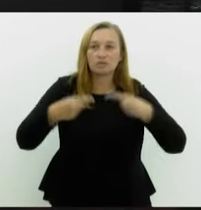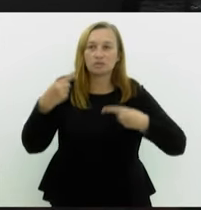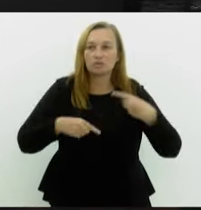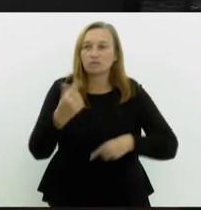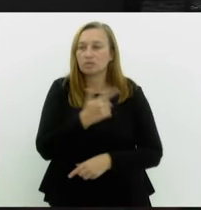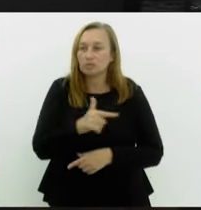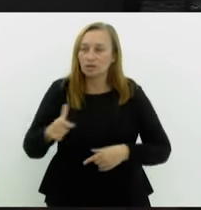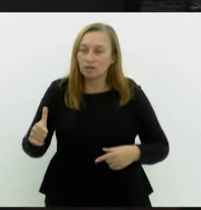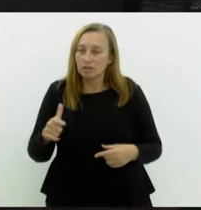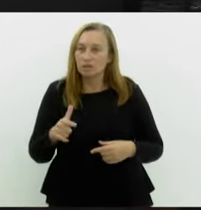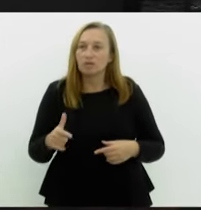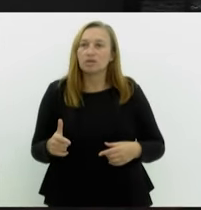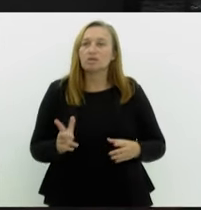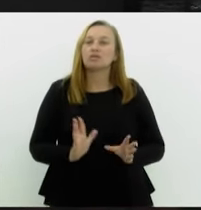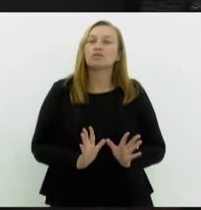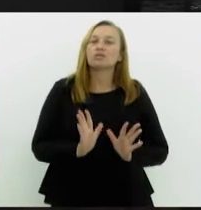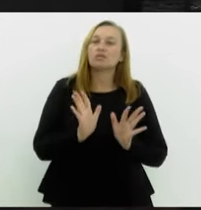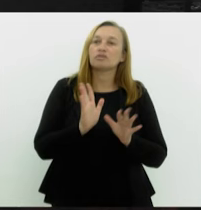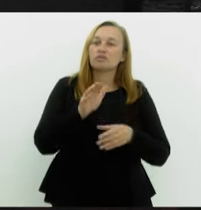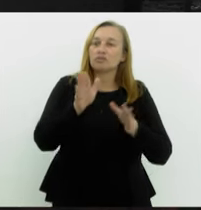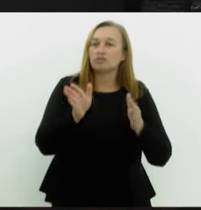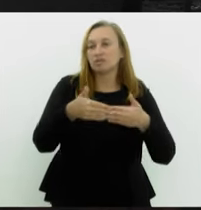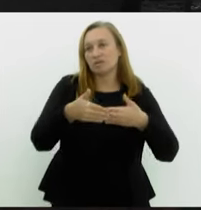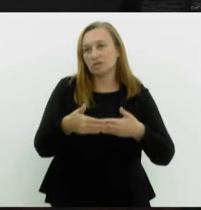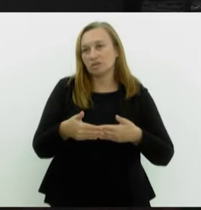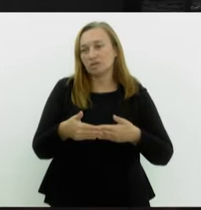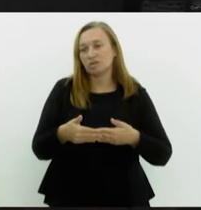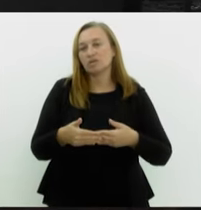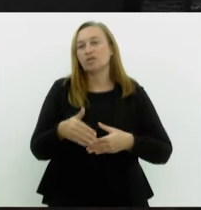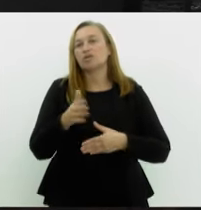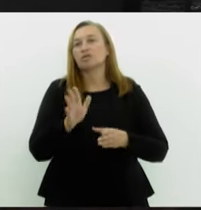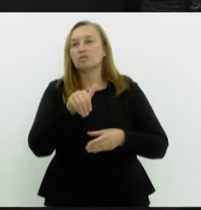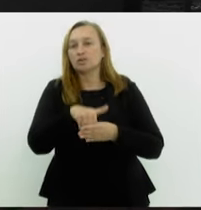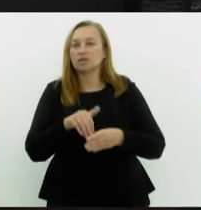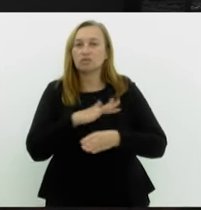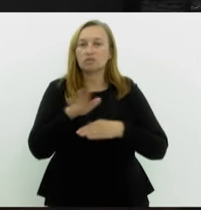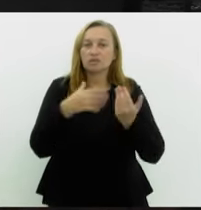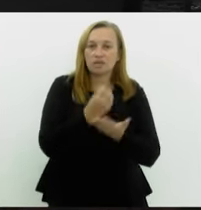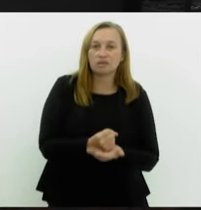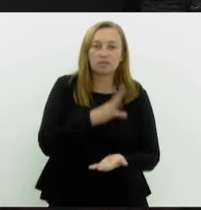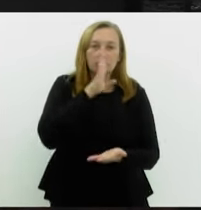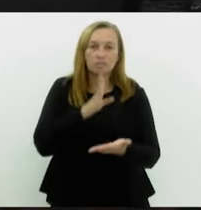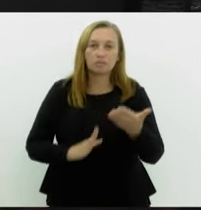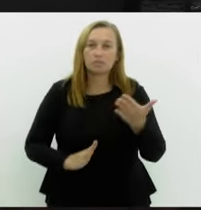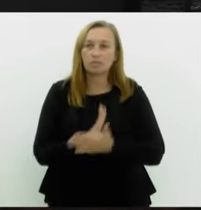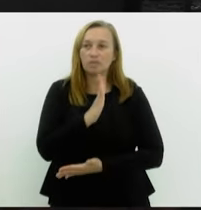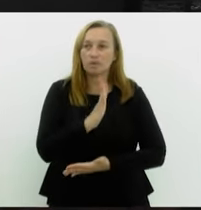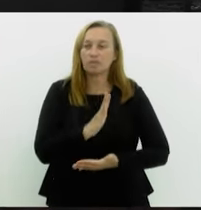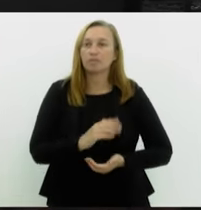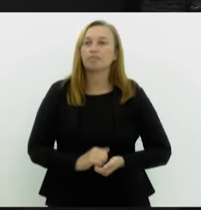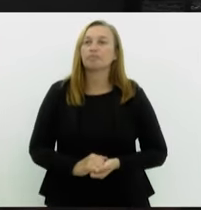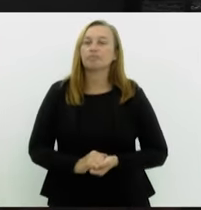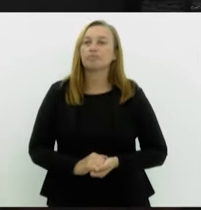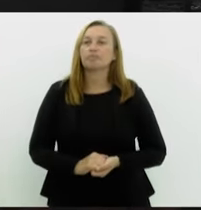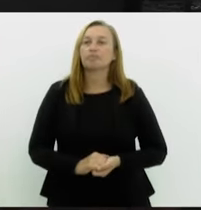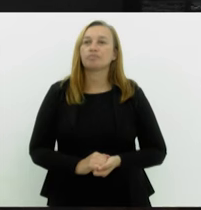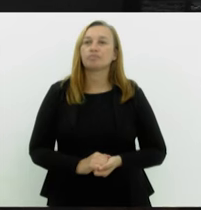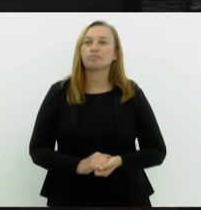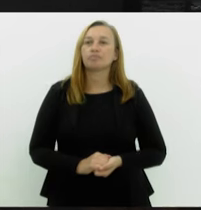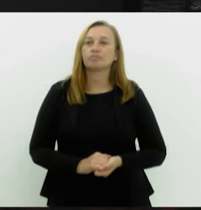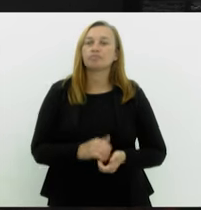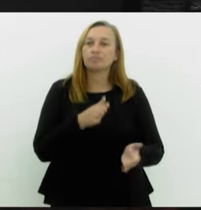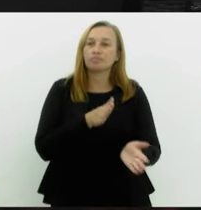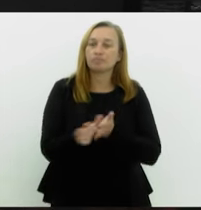não havendo quem queira discutir, encerrada a discussão, em votação. Senhores que aprovam, permaneçam como estão. Aprovado,